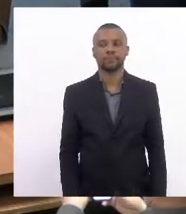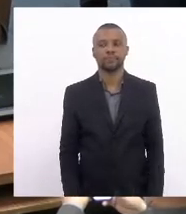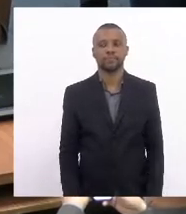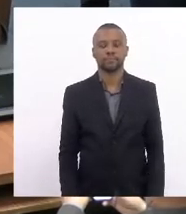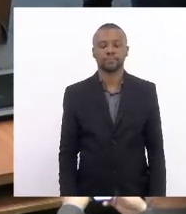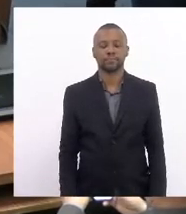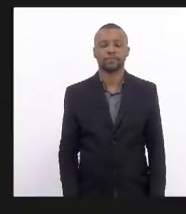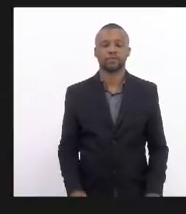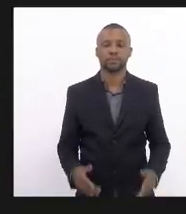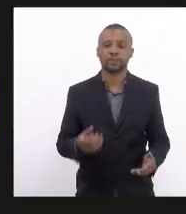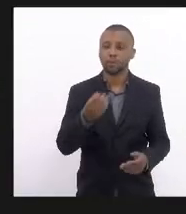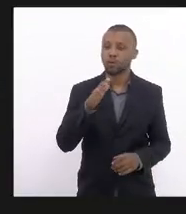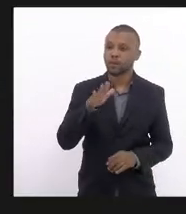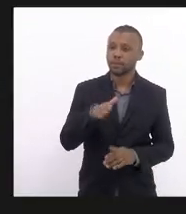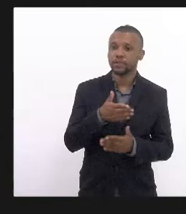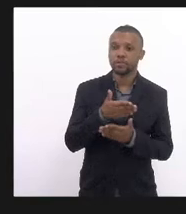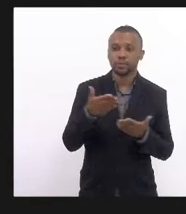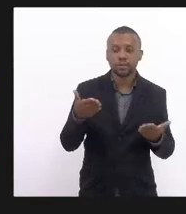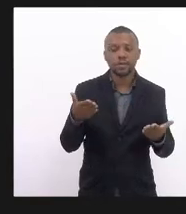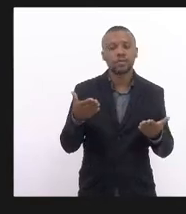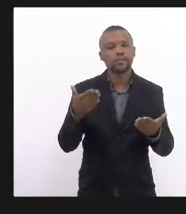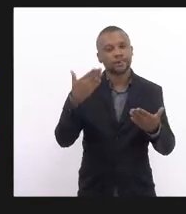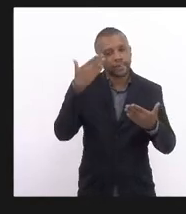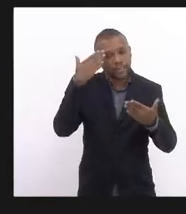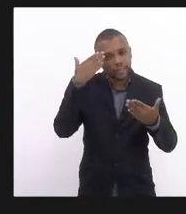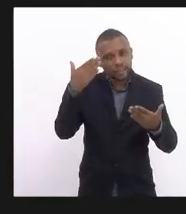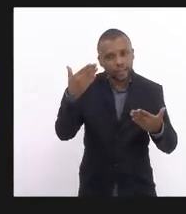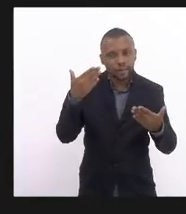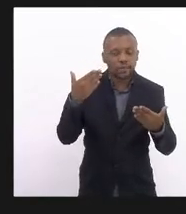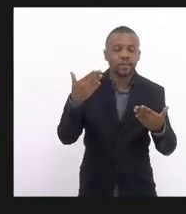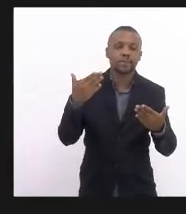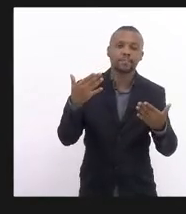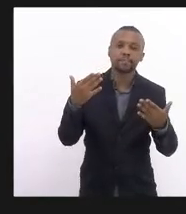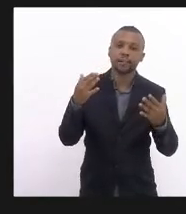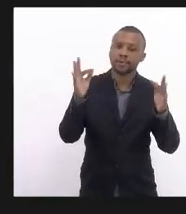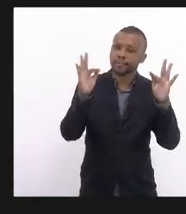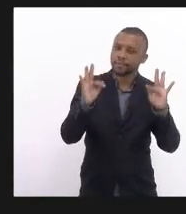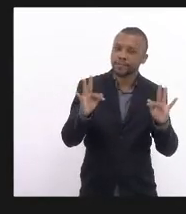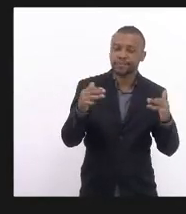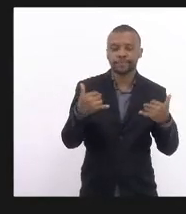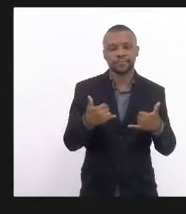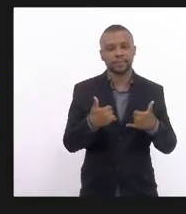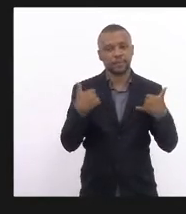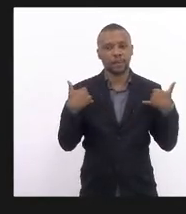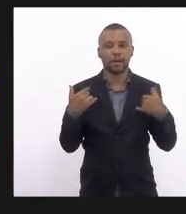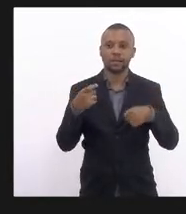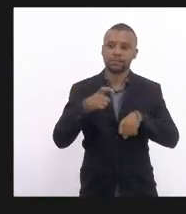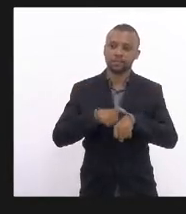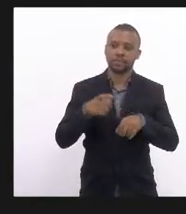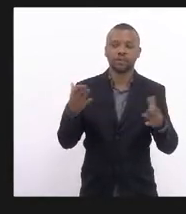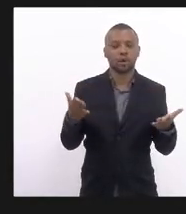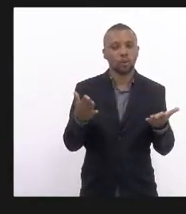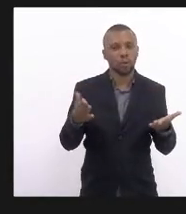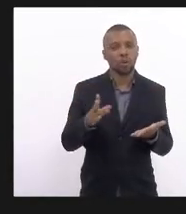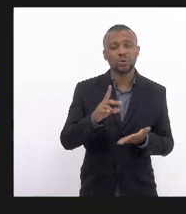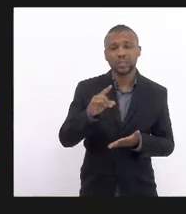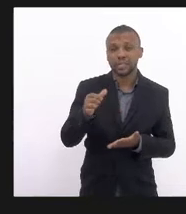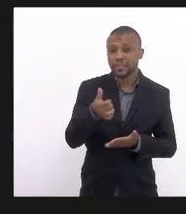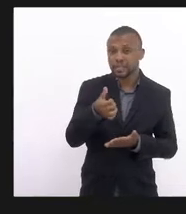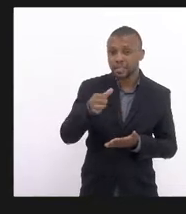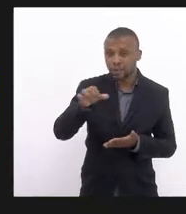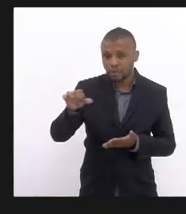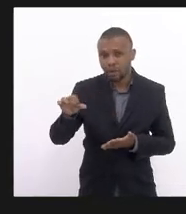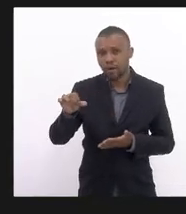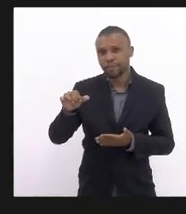Bem, boa tarde a todos. Agradeço as felicitações pela passagem do meu aniversário no dia de hoje. O convite já está aí no grupo aí para o dia 19, para as